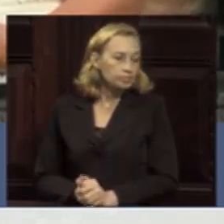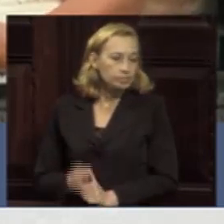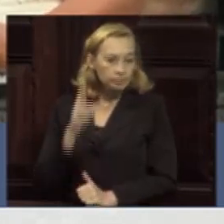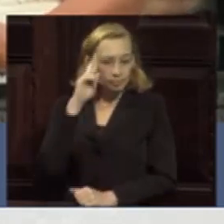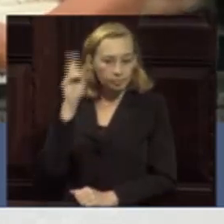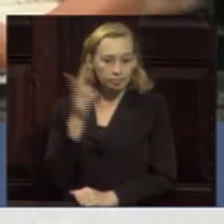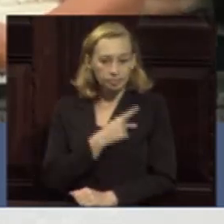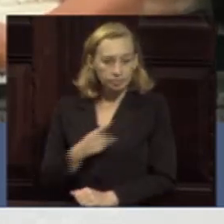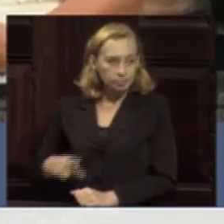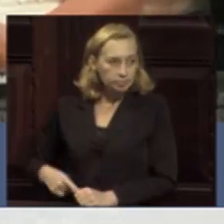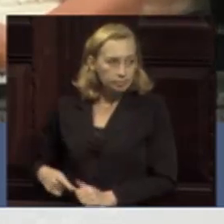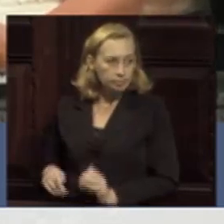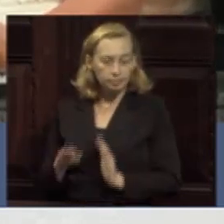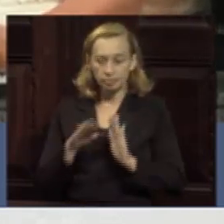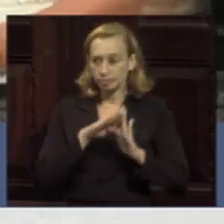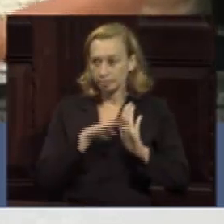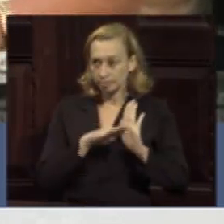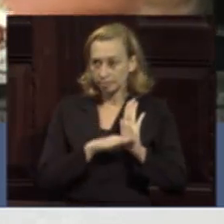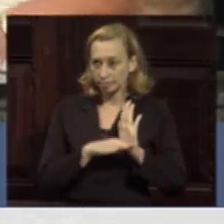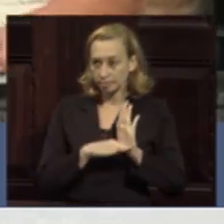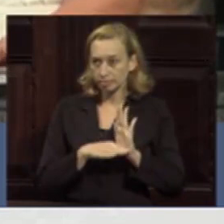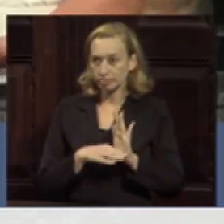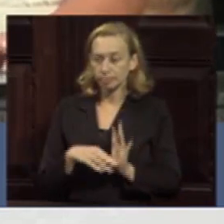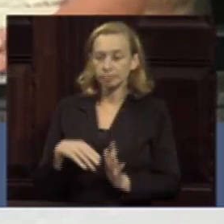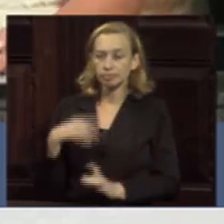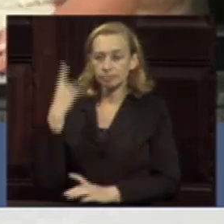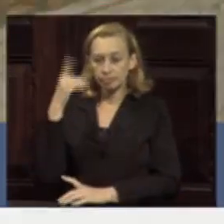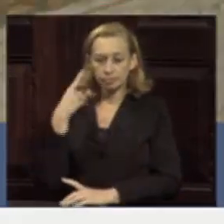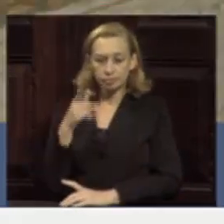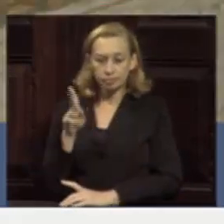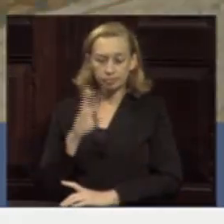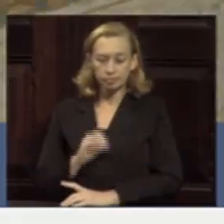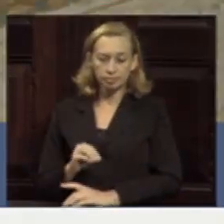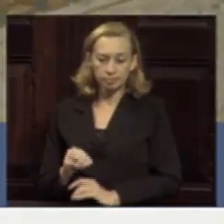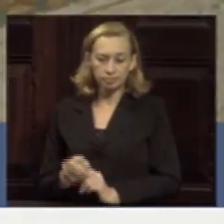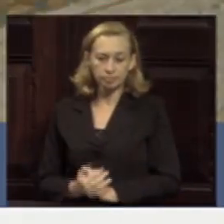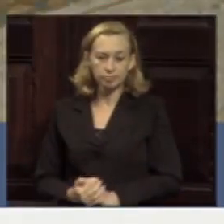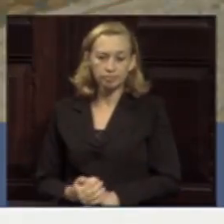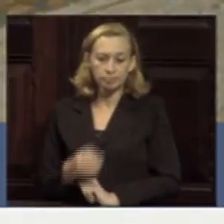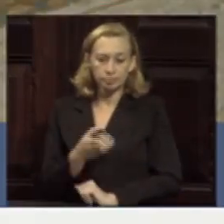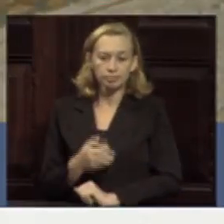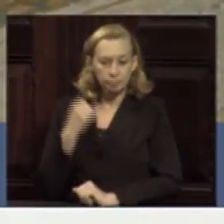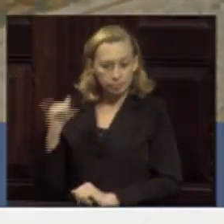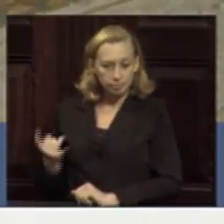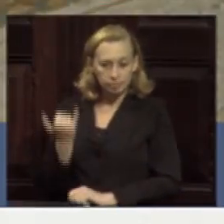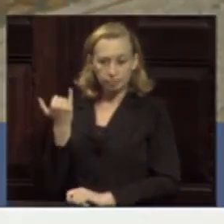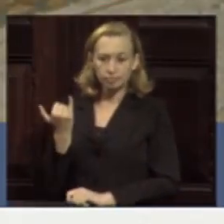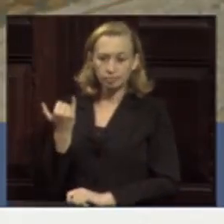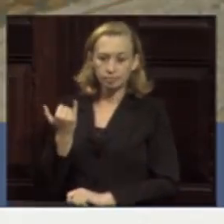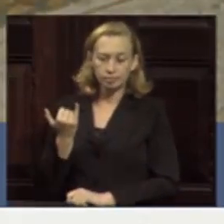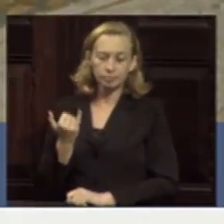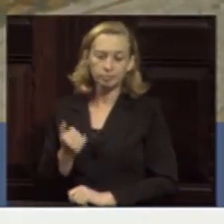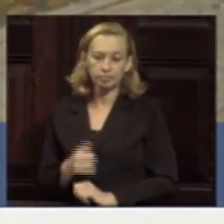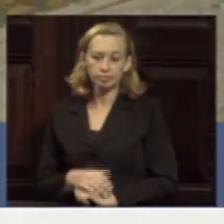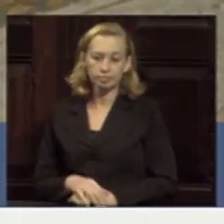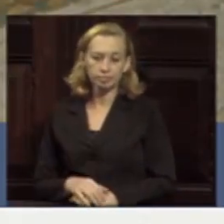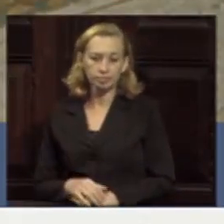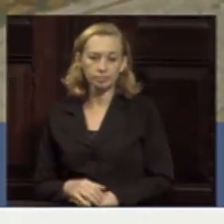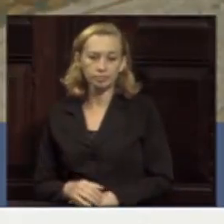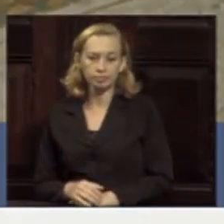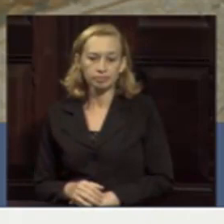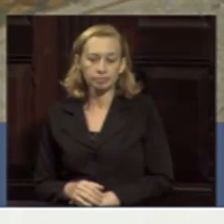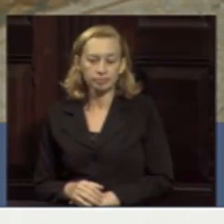presidente. Pela ordem, com a palavra o deputado Paulo Ramos. Aproveitar a oportunidade que estamos tratando de uma questão ligada ao